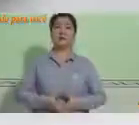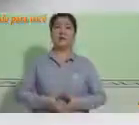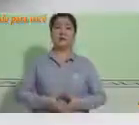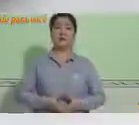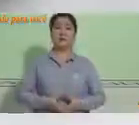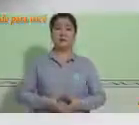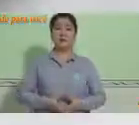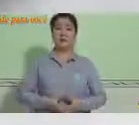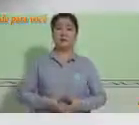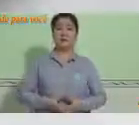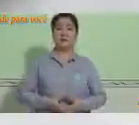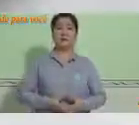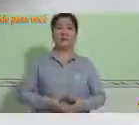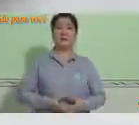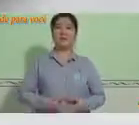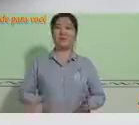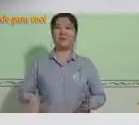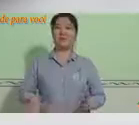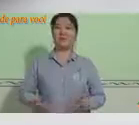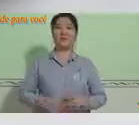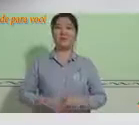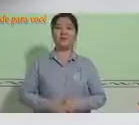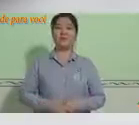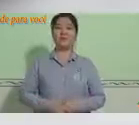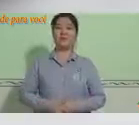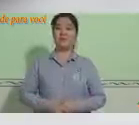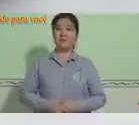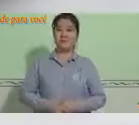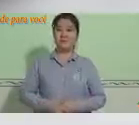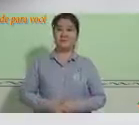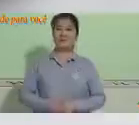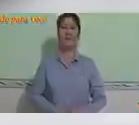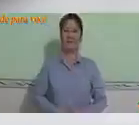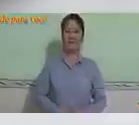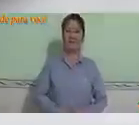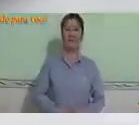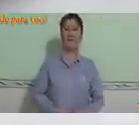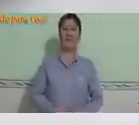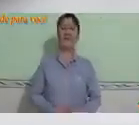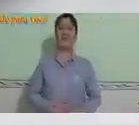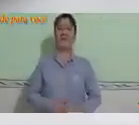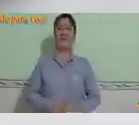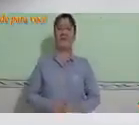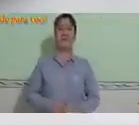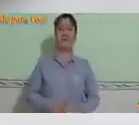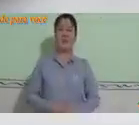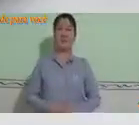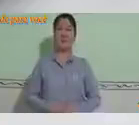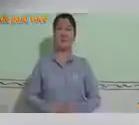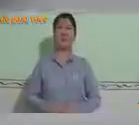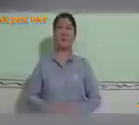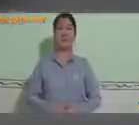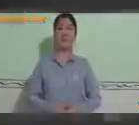3.SNTARCORRETAMNTE, é a forma como a pessoa senta durante o trabalho, durante as aulas ou as refeições, por exemplo, tem